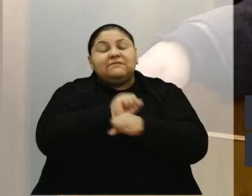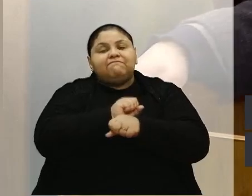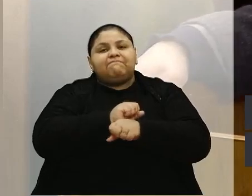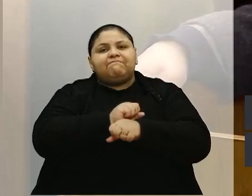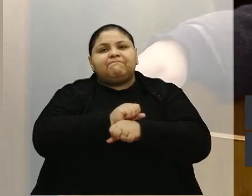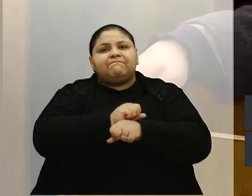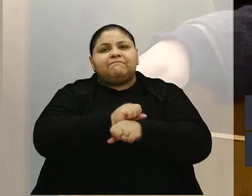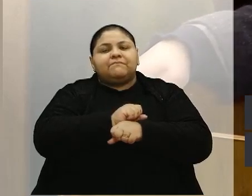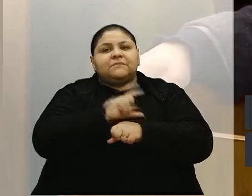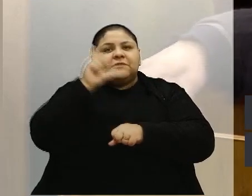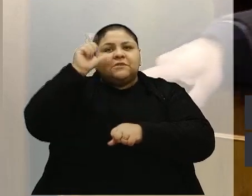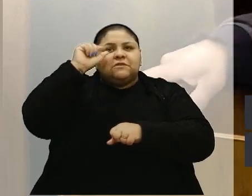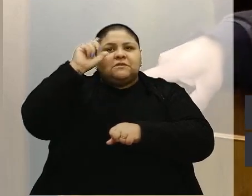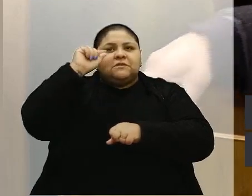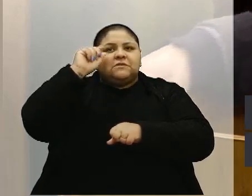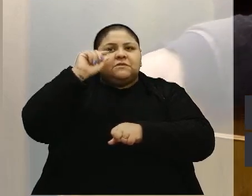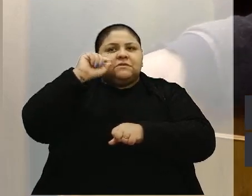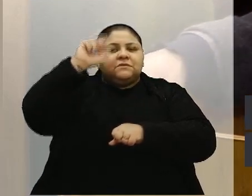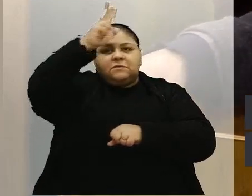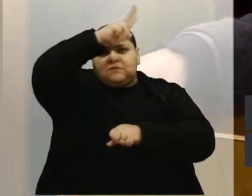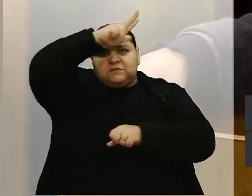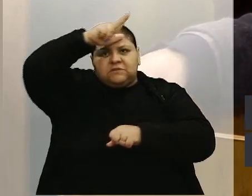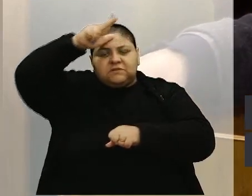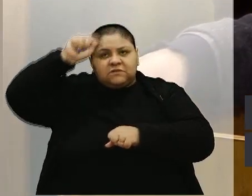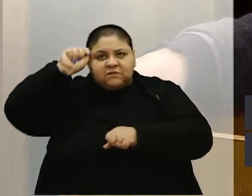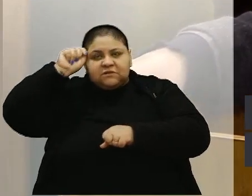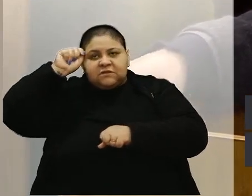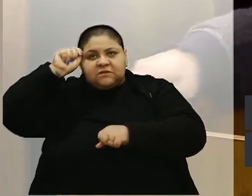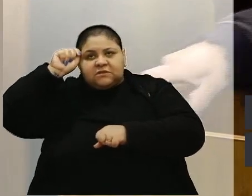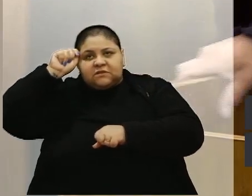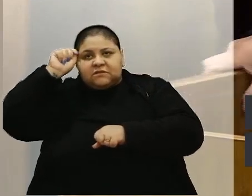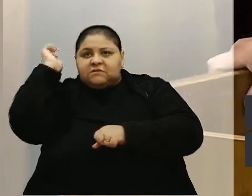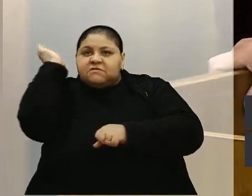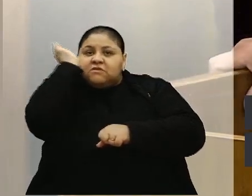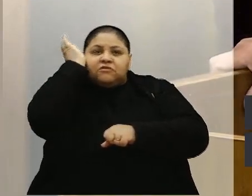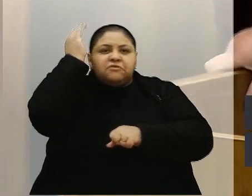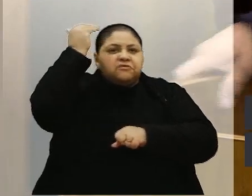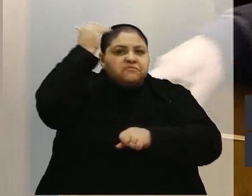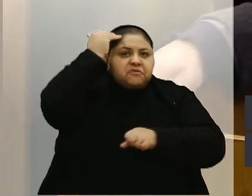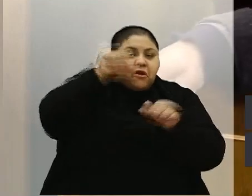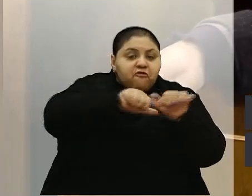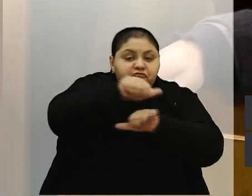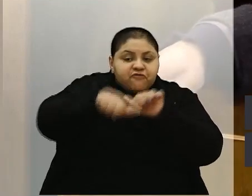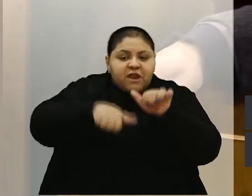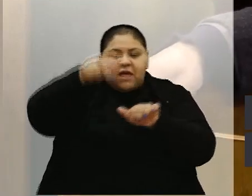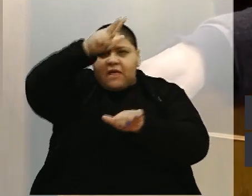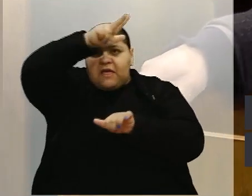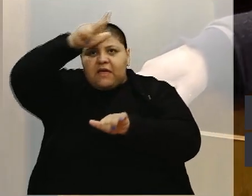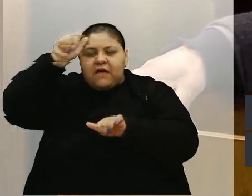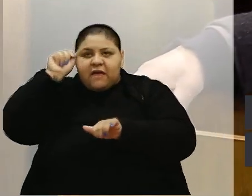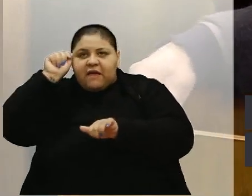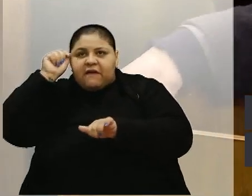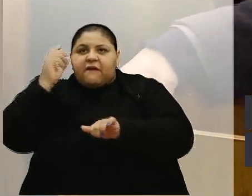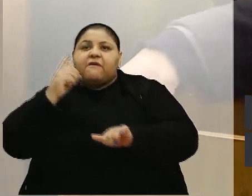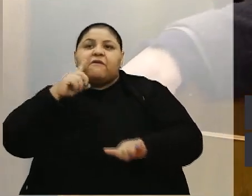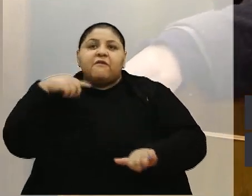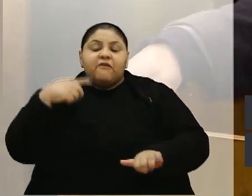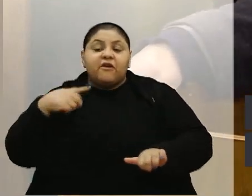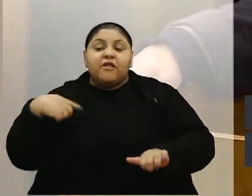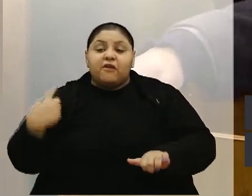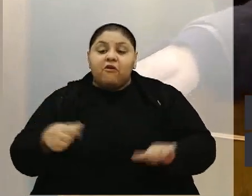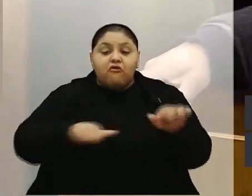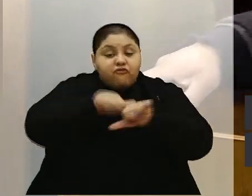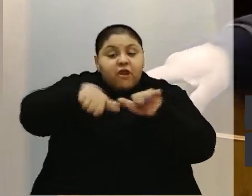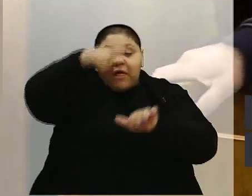o Scalco virar prefeito, eu espero se o Felipe Greimeyer virar prefeito, eu espero que a Denise, ao virar